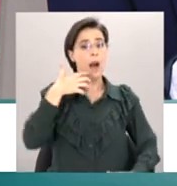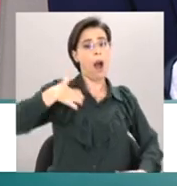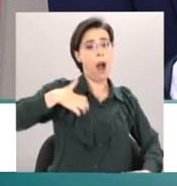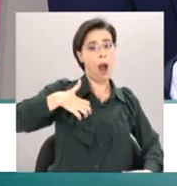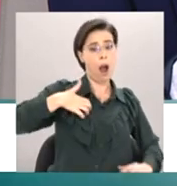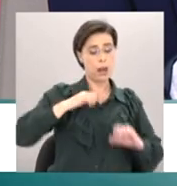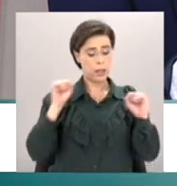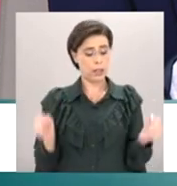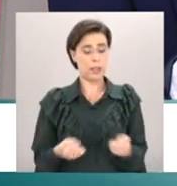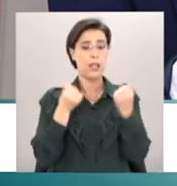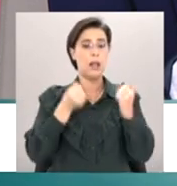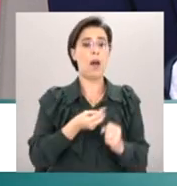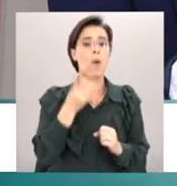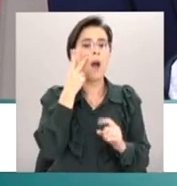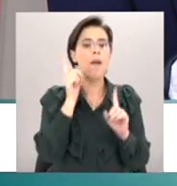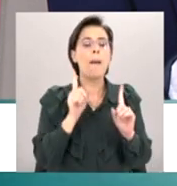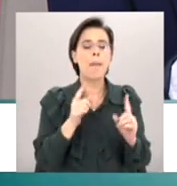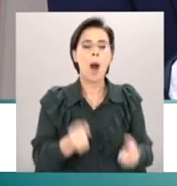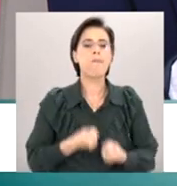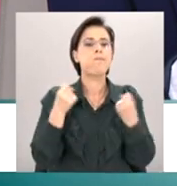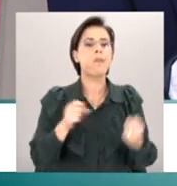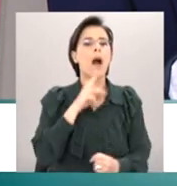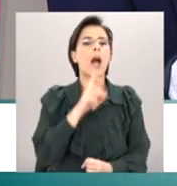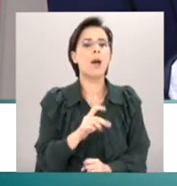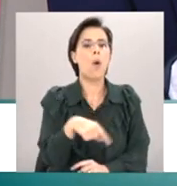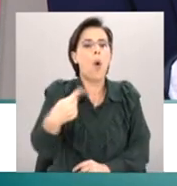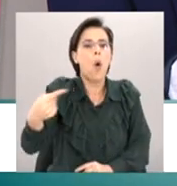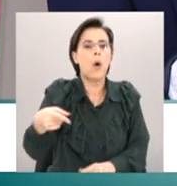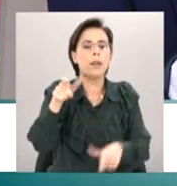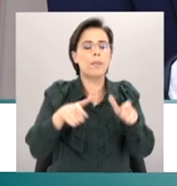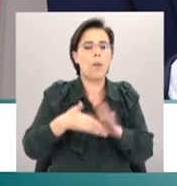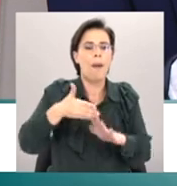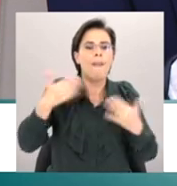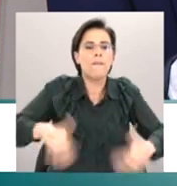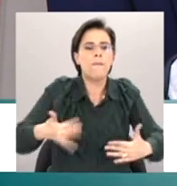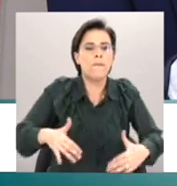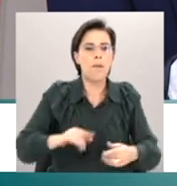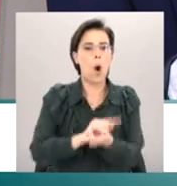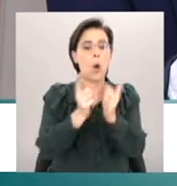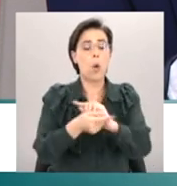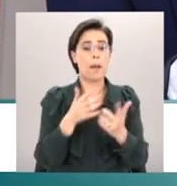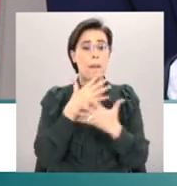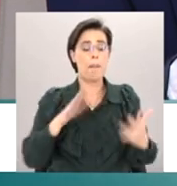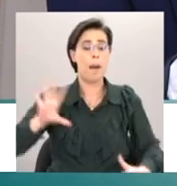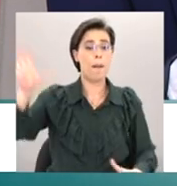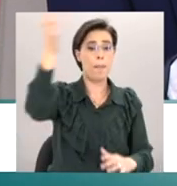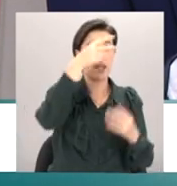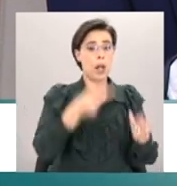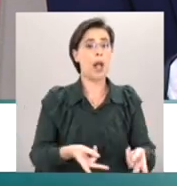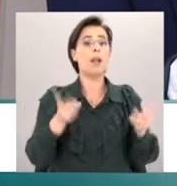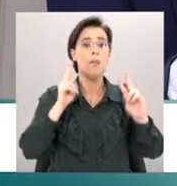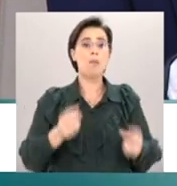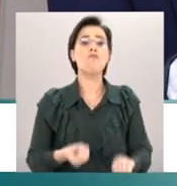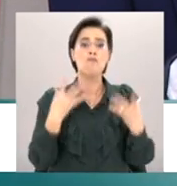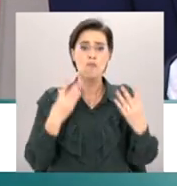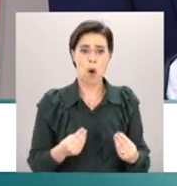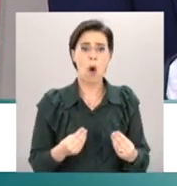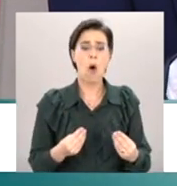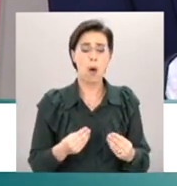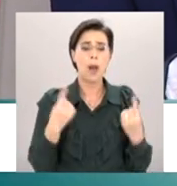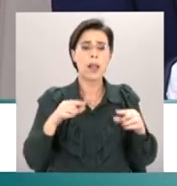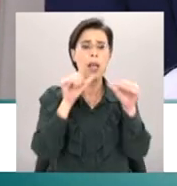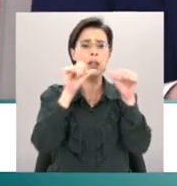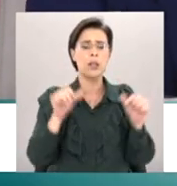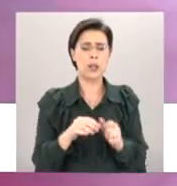acaba de se ter Salvo Não sei quantas vidas não foi capaz de responder aquelas emergências ao contrário da maior parte dos países liberais que eu Conseguiram fazer